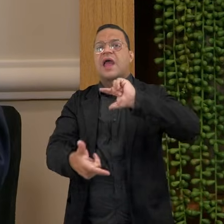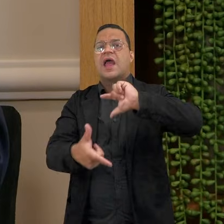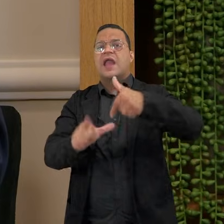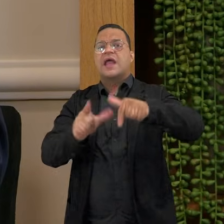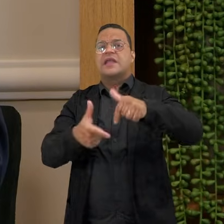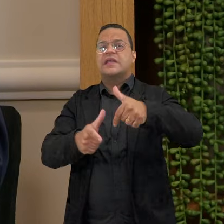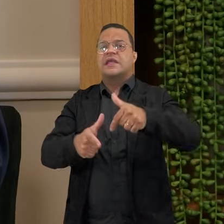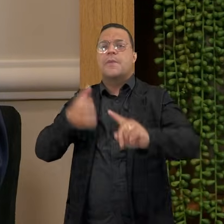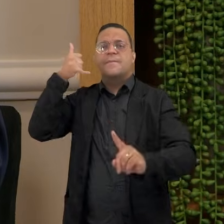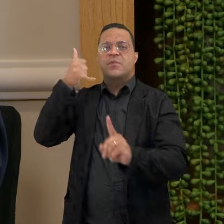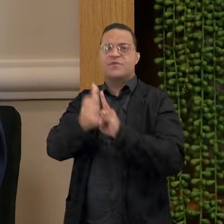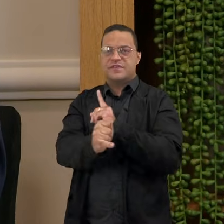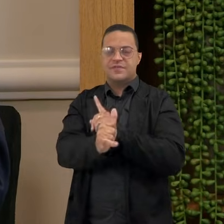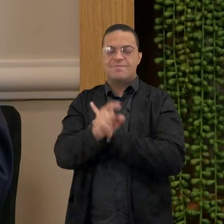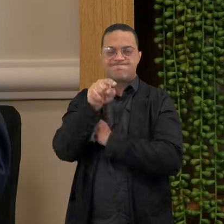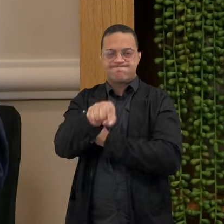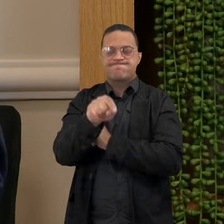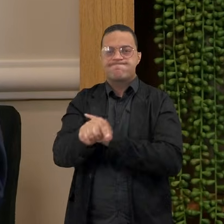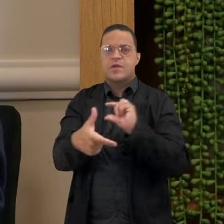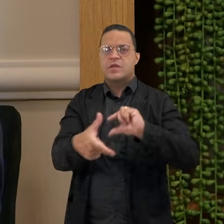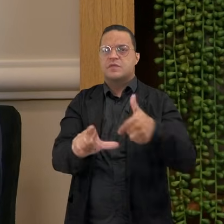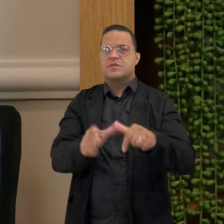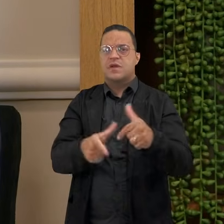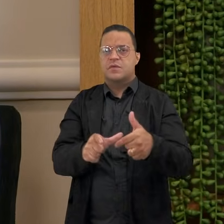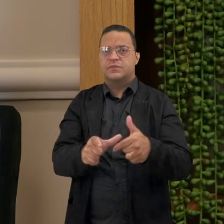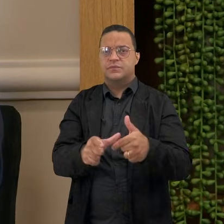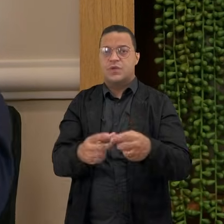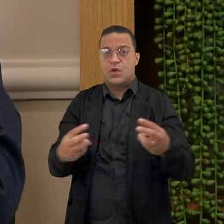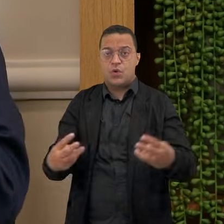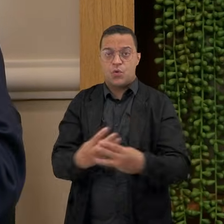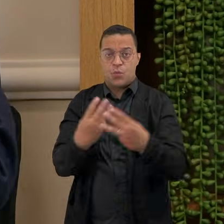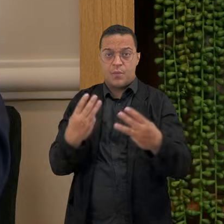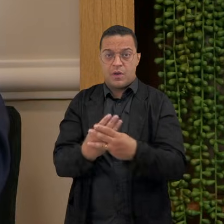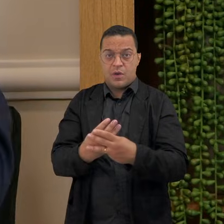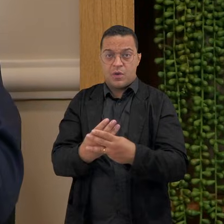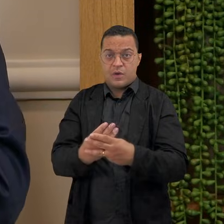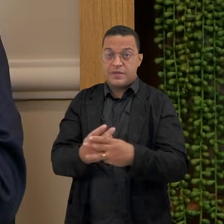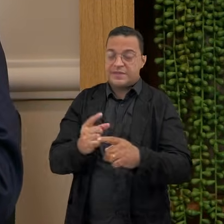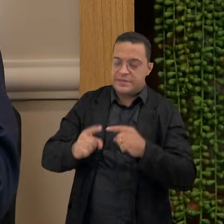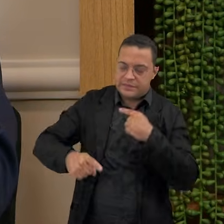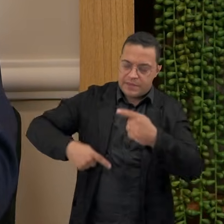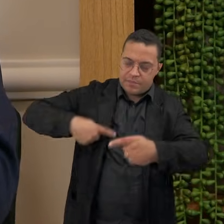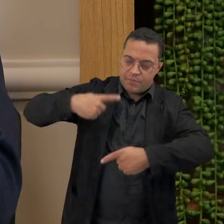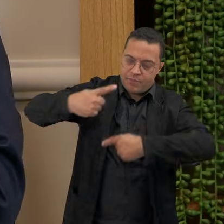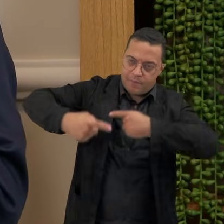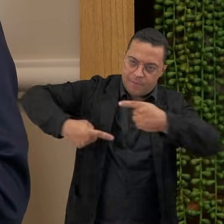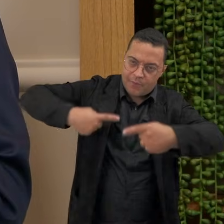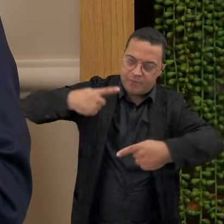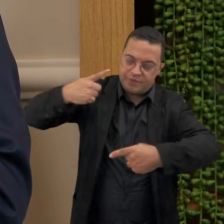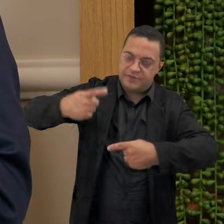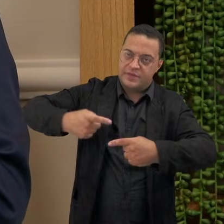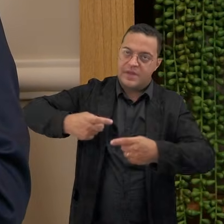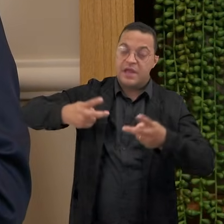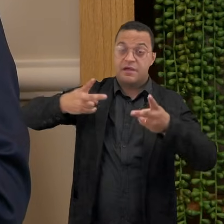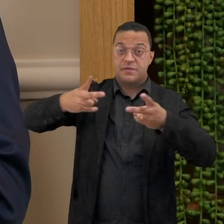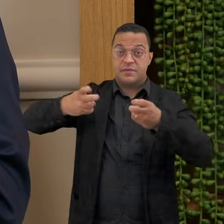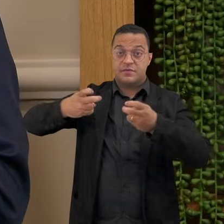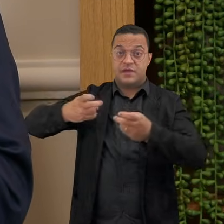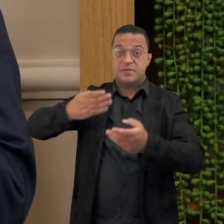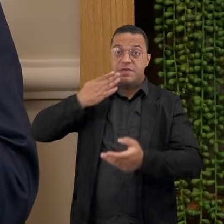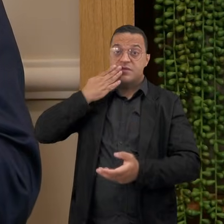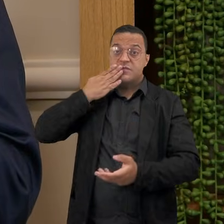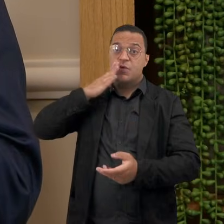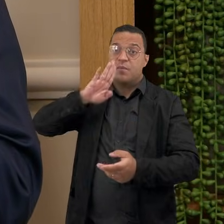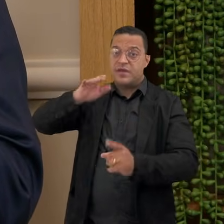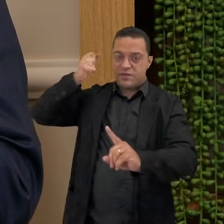que Jesus falou sobre Israel e o cumprimento ao longo da história dessas